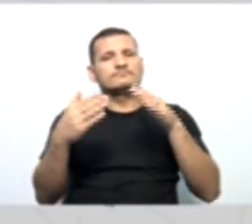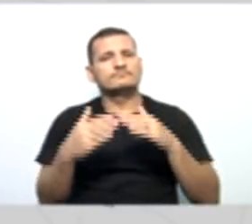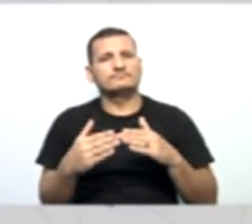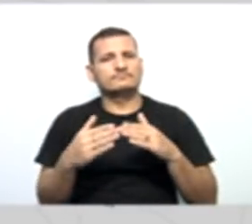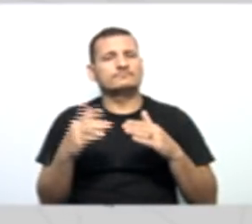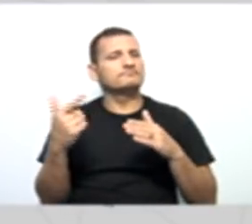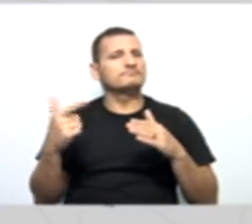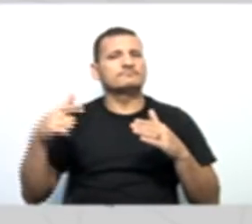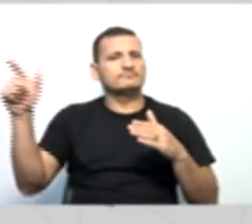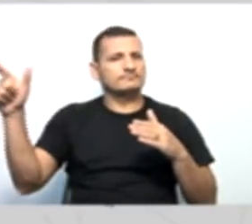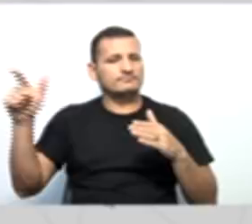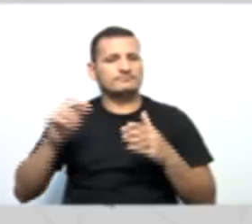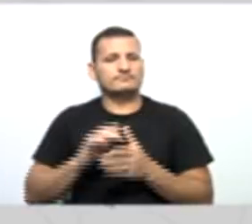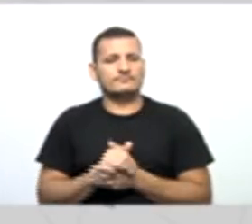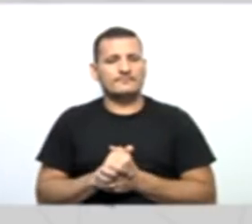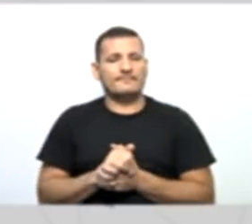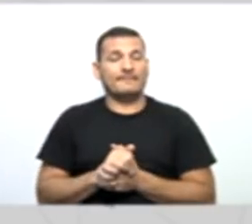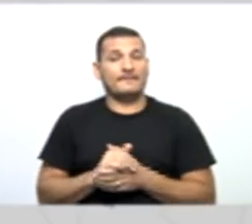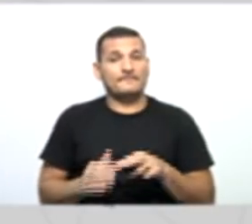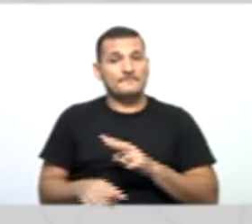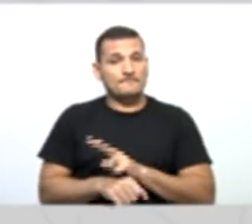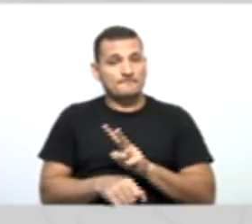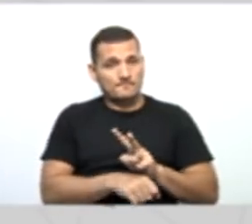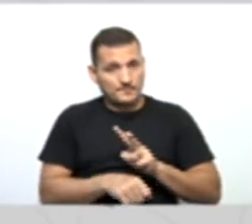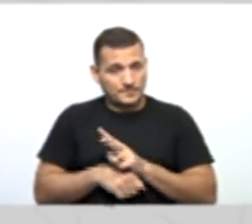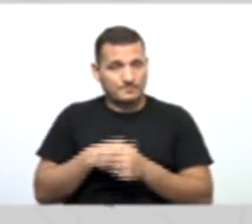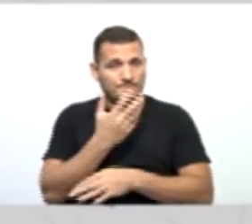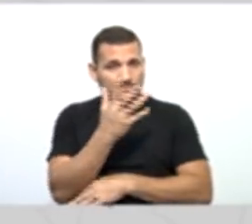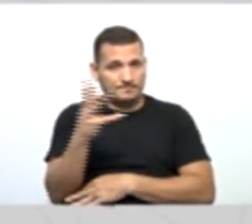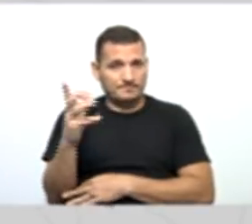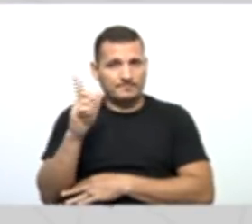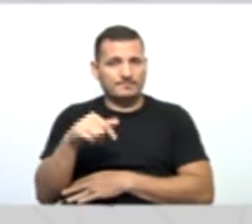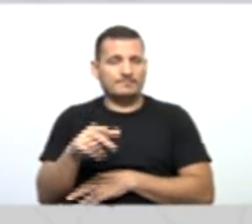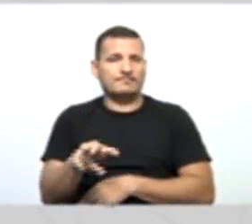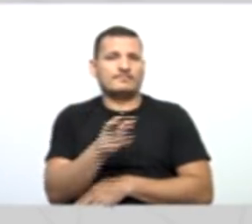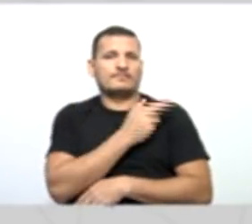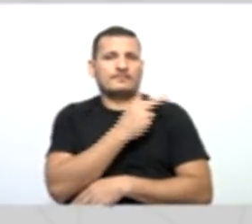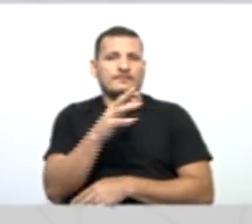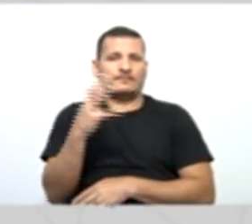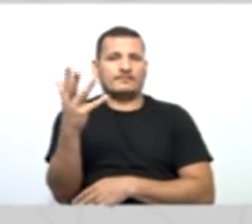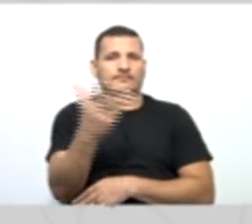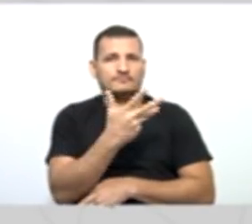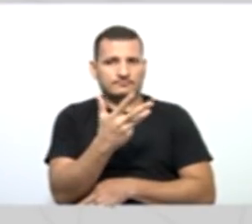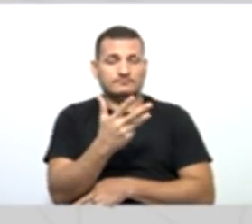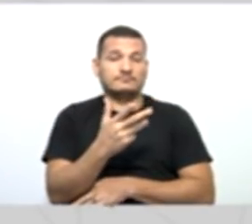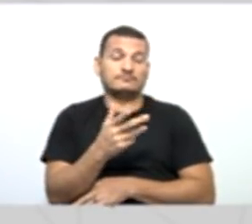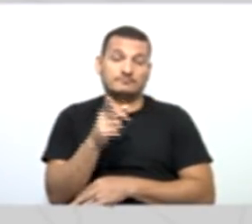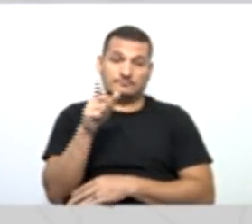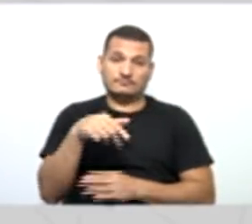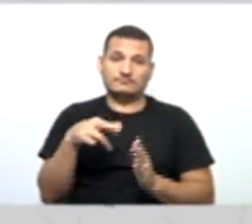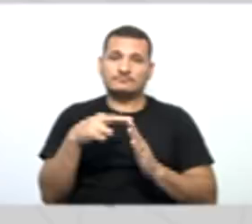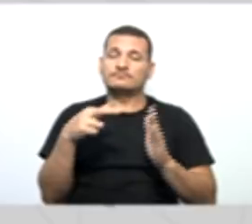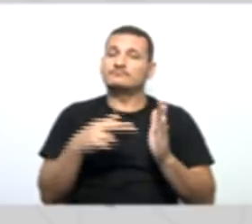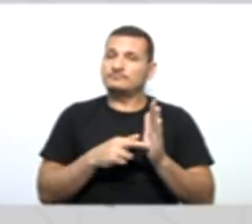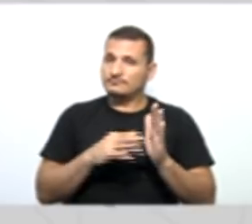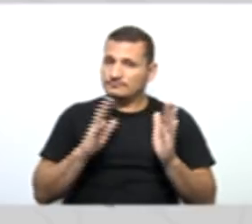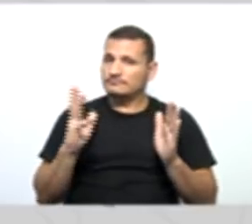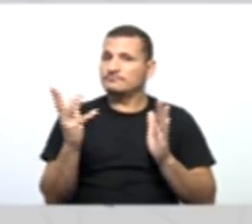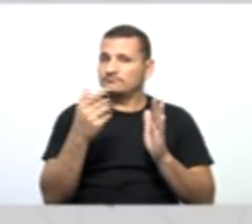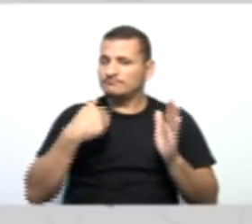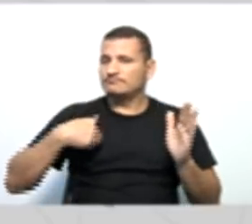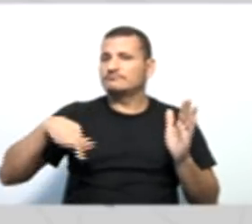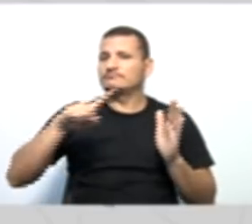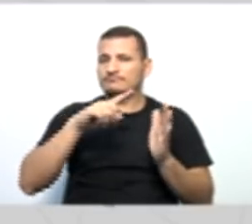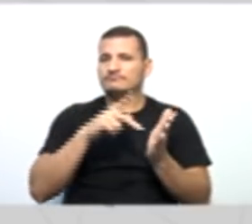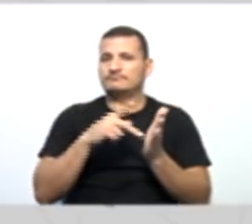tá bom? A preservação do meio ambiente é de responsabilidade de todos. E isso tem que ser uma regra para todos